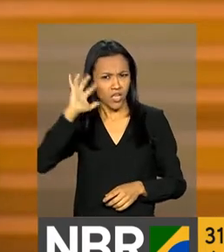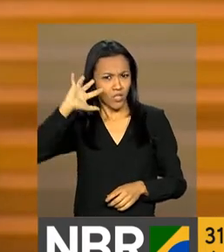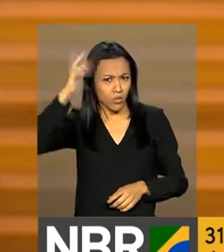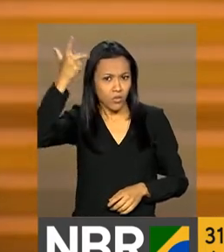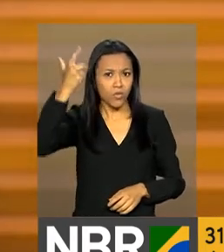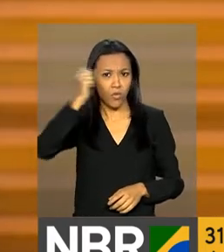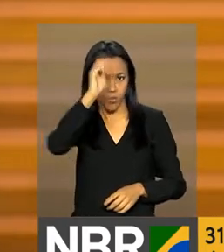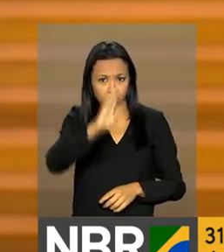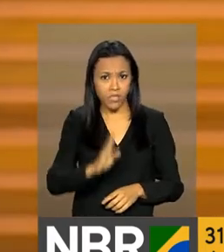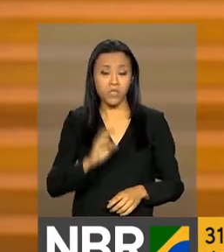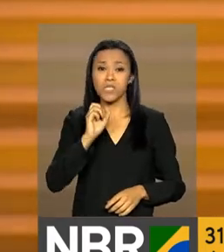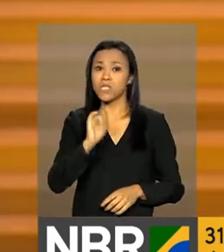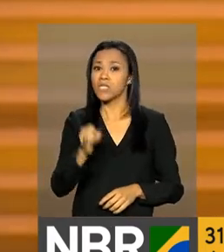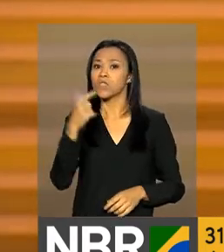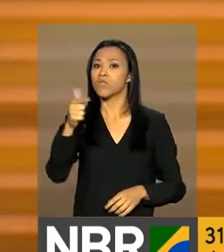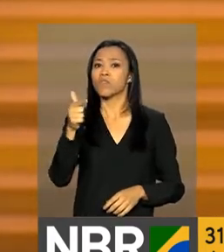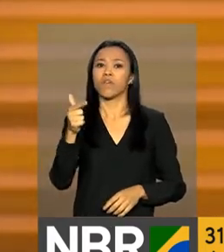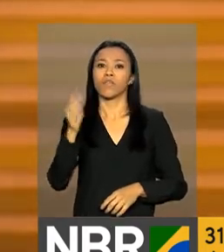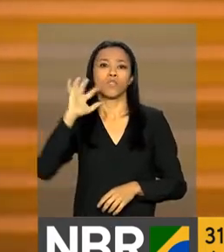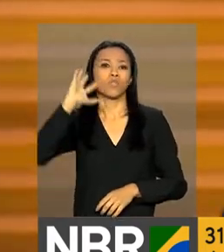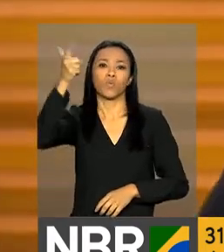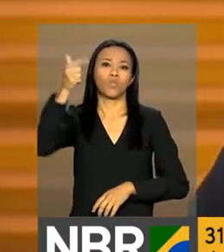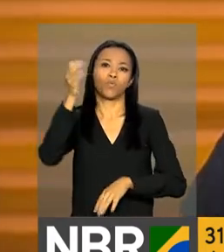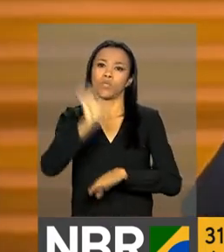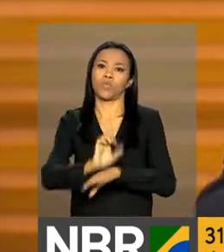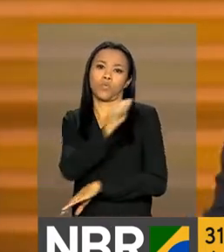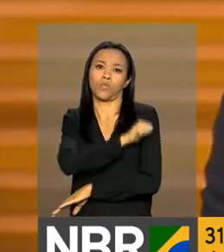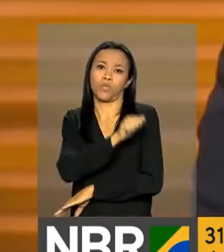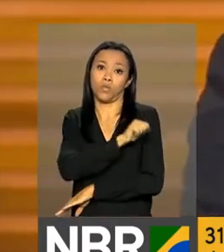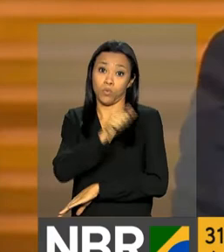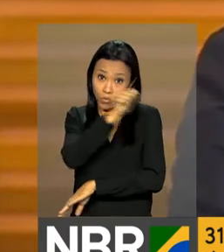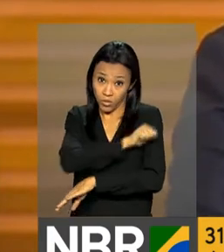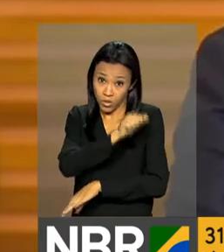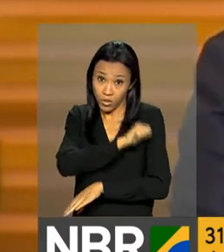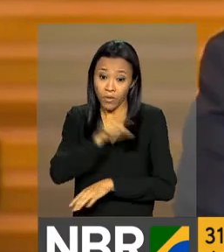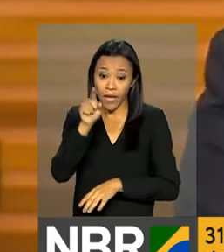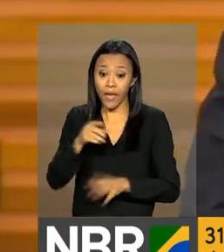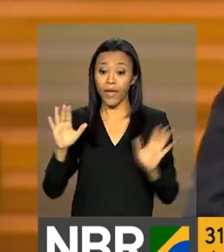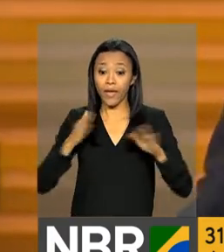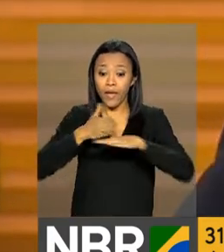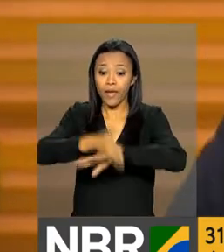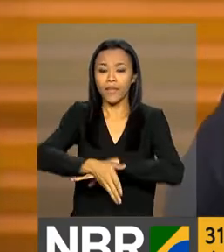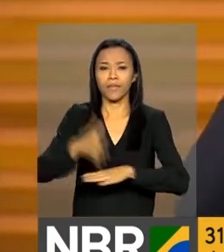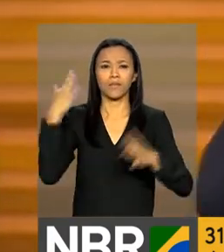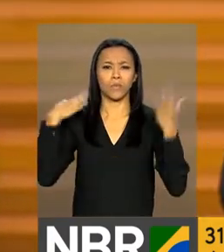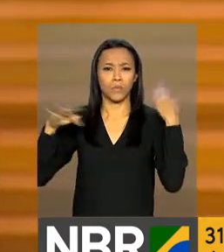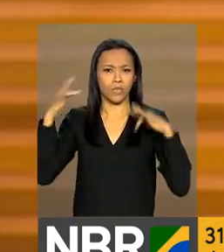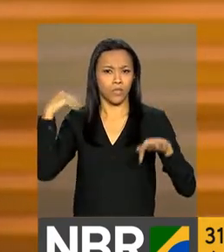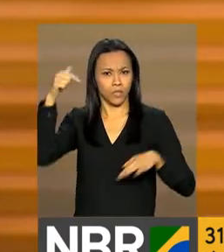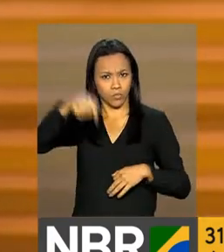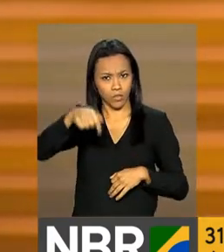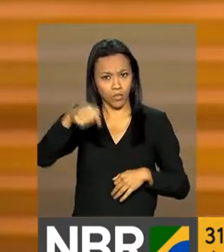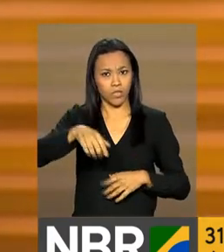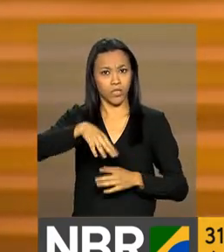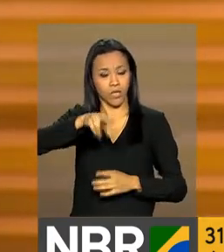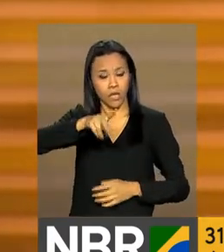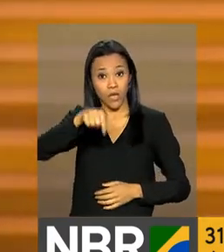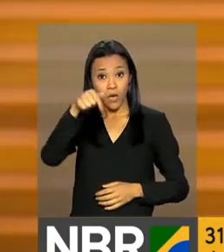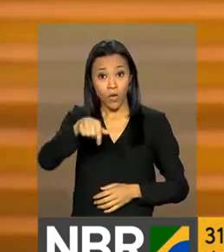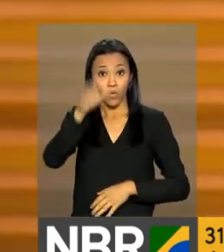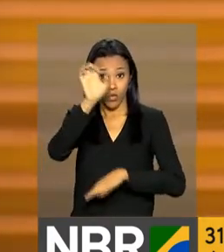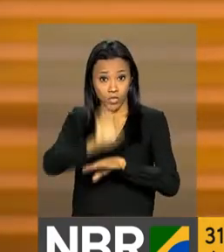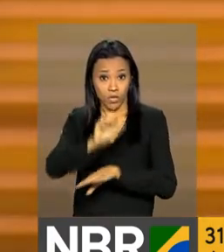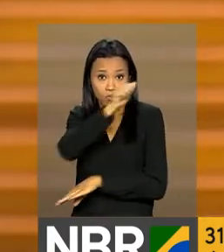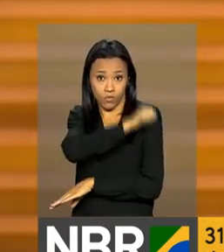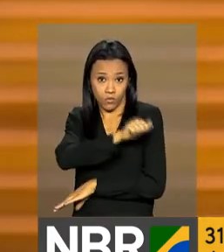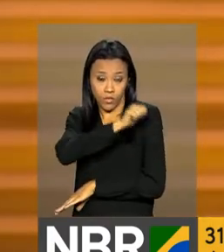não houver solução para o Rio de Janeiro. O Rio de Janeiro é a porta de entrada do turismo, o Rio de Janeiro é a referência do